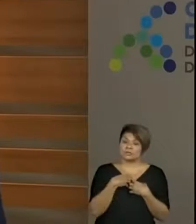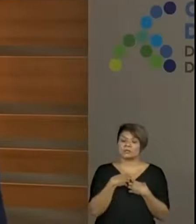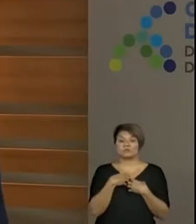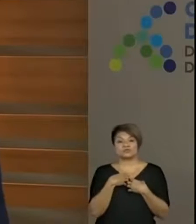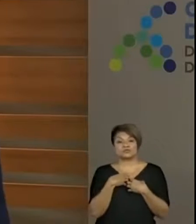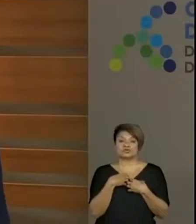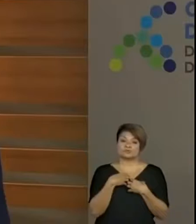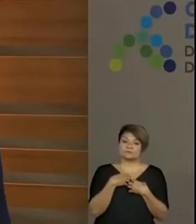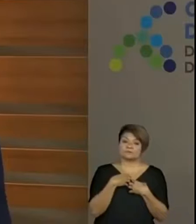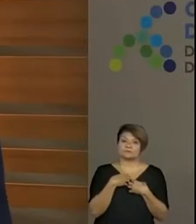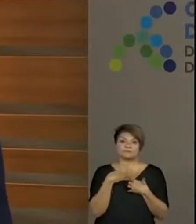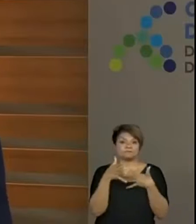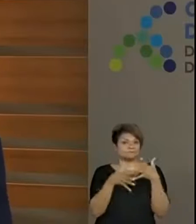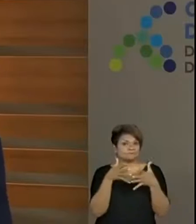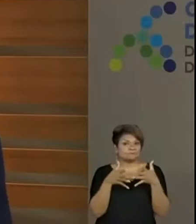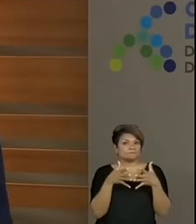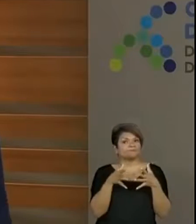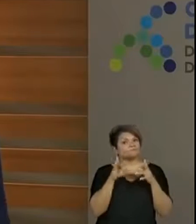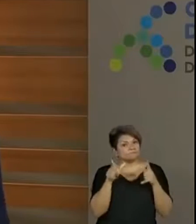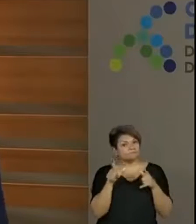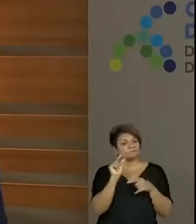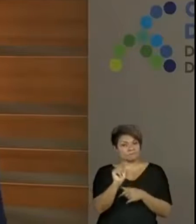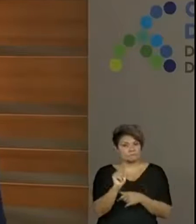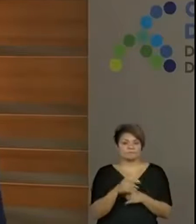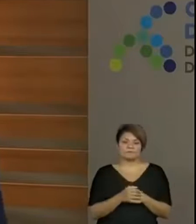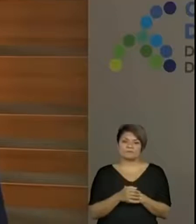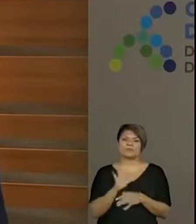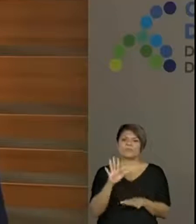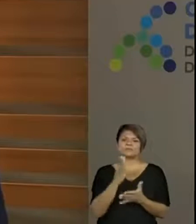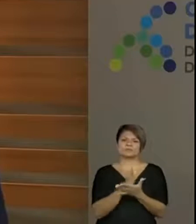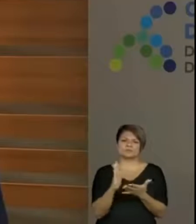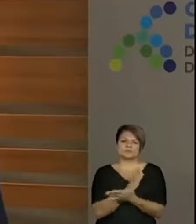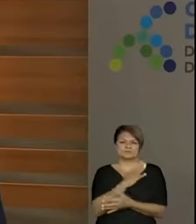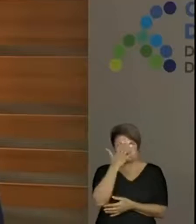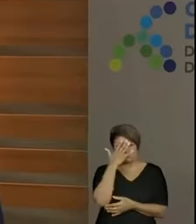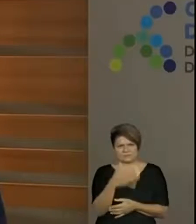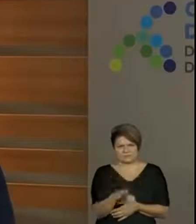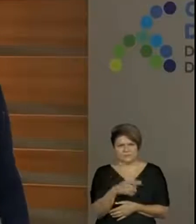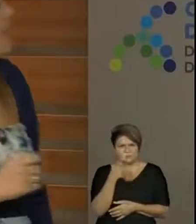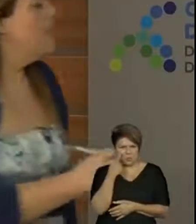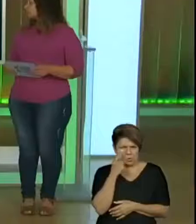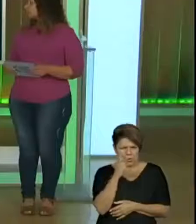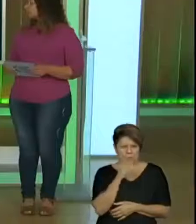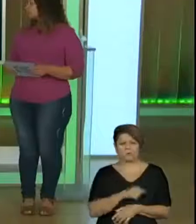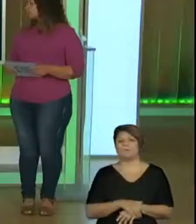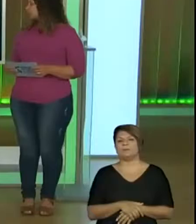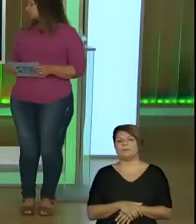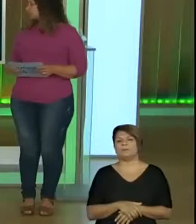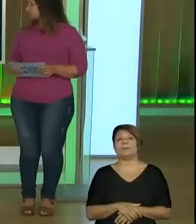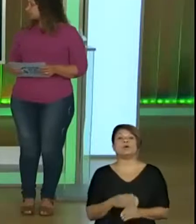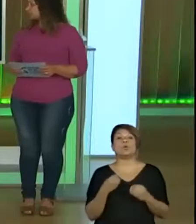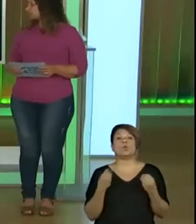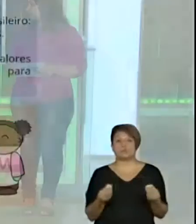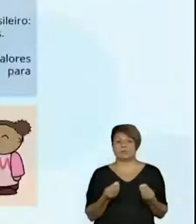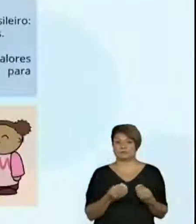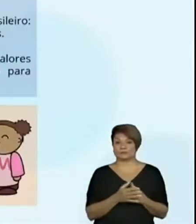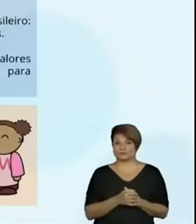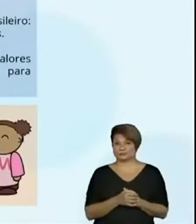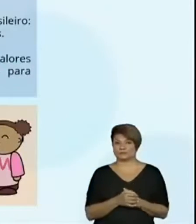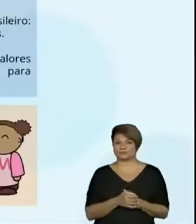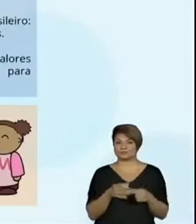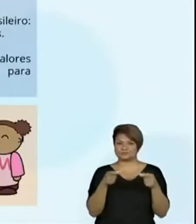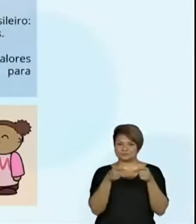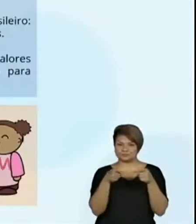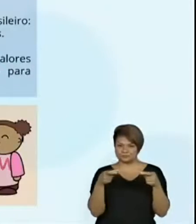um pouquinho diferente, mas acredito que alguns também já saibam. Quer ver como vocês sabem? Quando a gente fala de